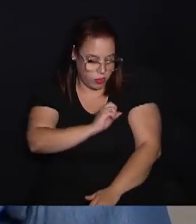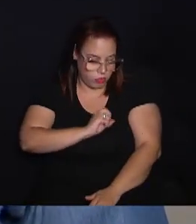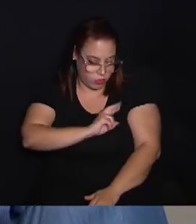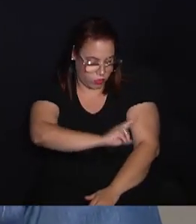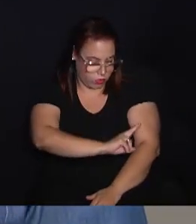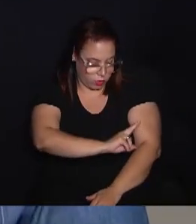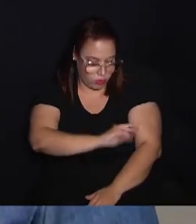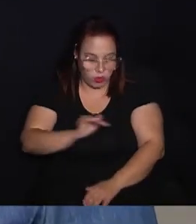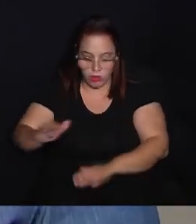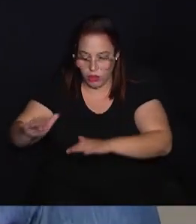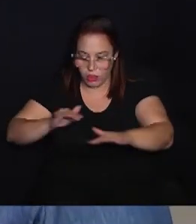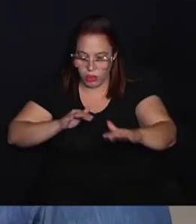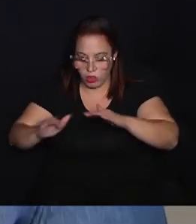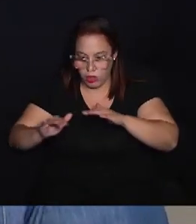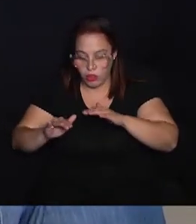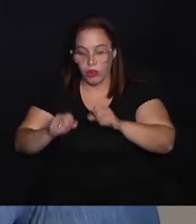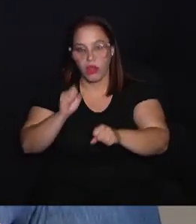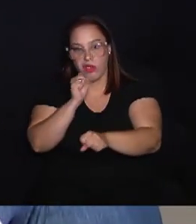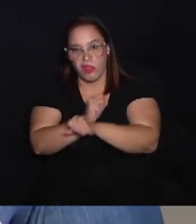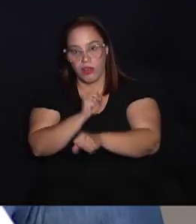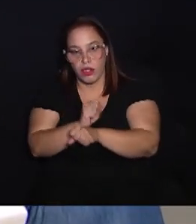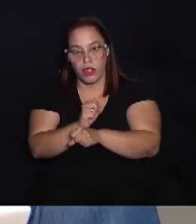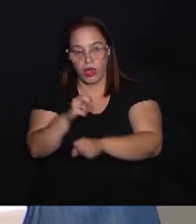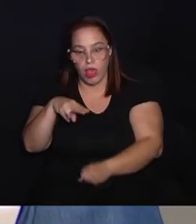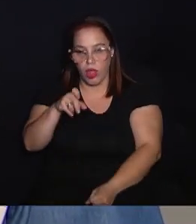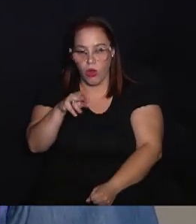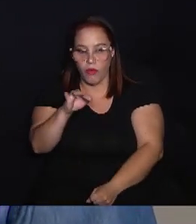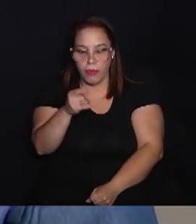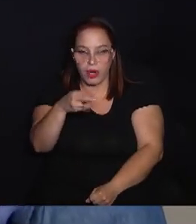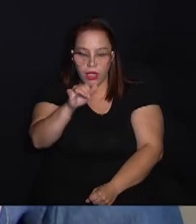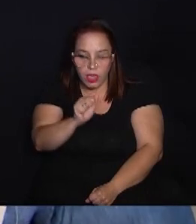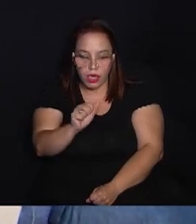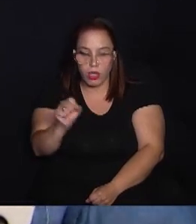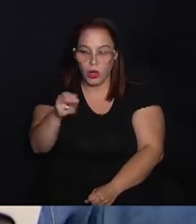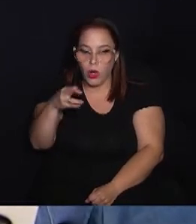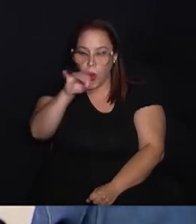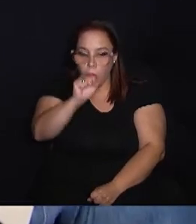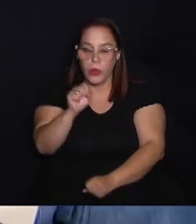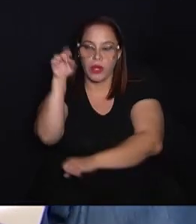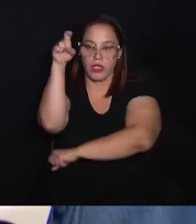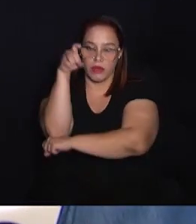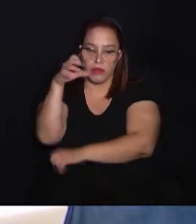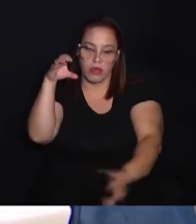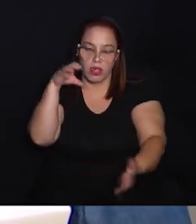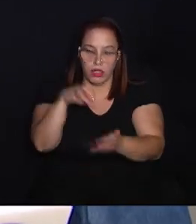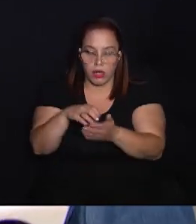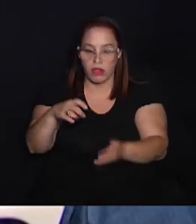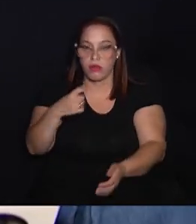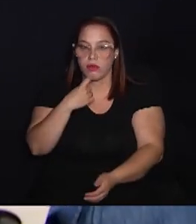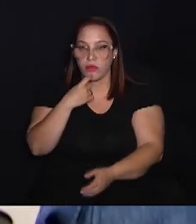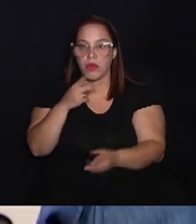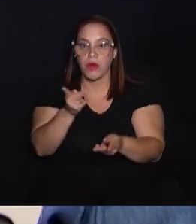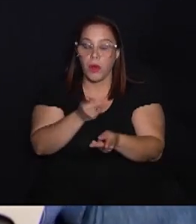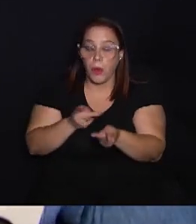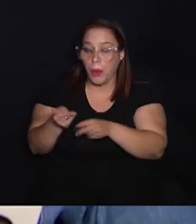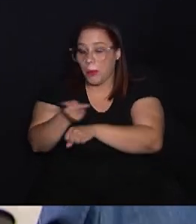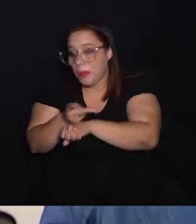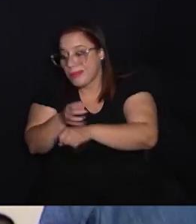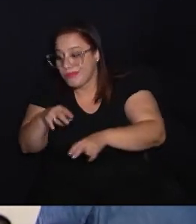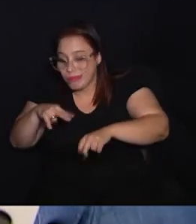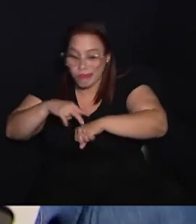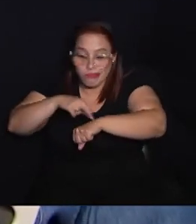tumultuar o processo, e acredito que a campanha foi bem recebida pelo eleitorado. Qual vai ser sua agenda aí durante esse dia de hoje?